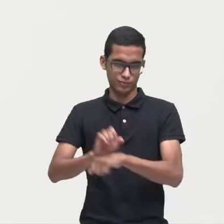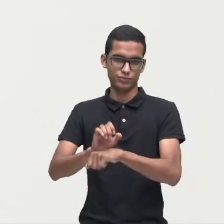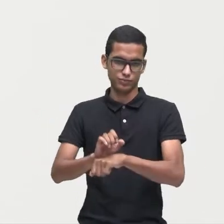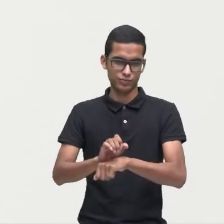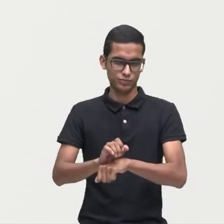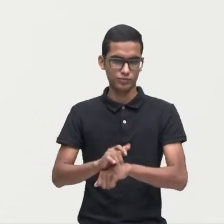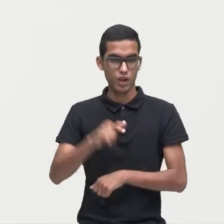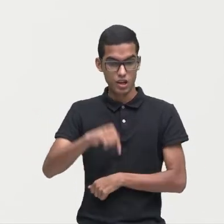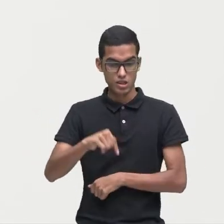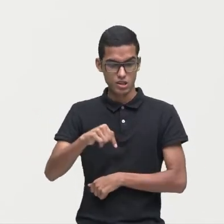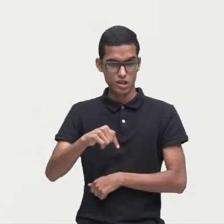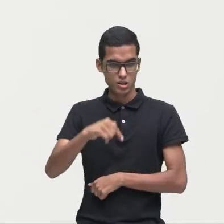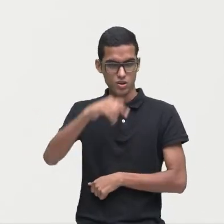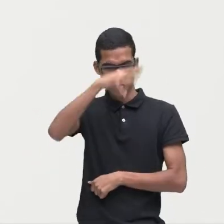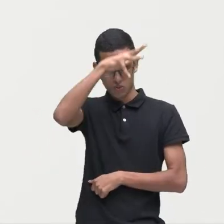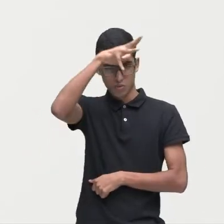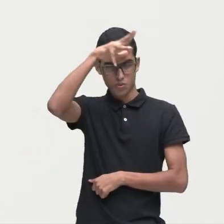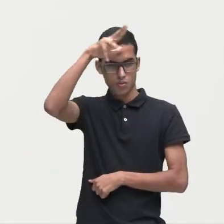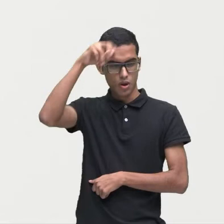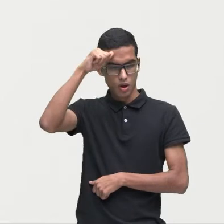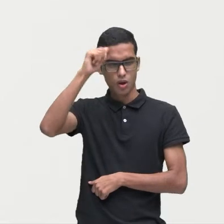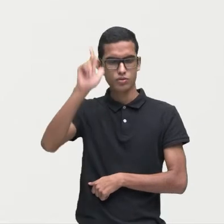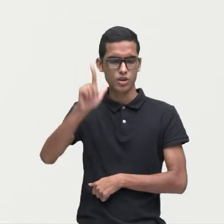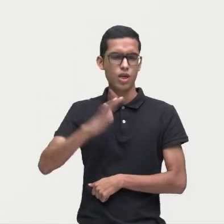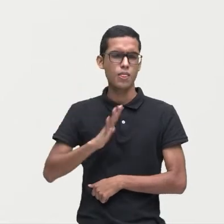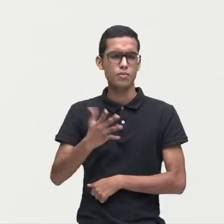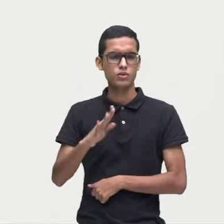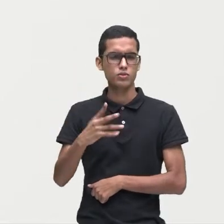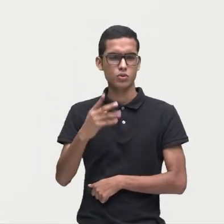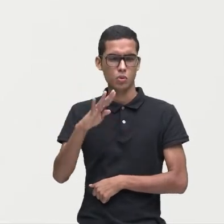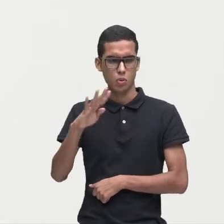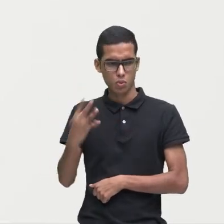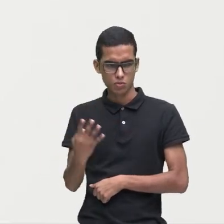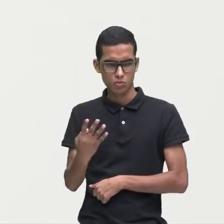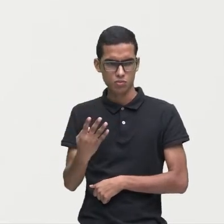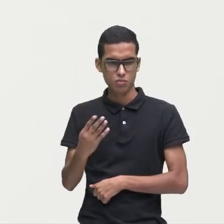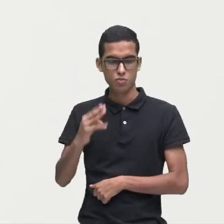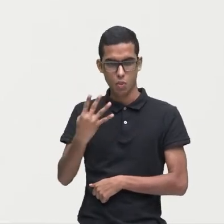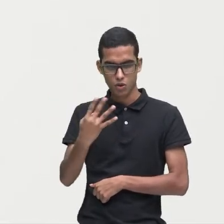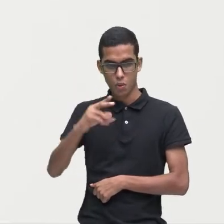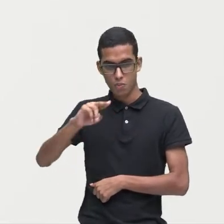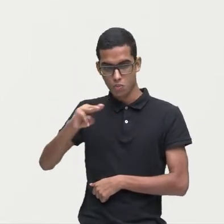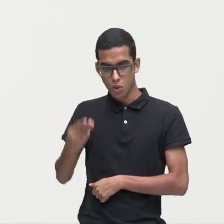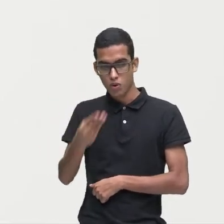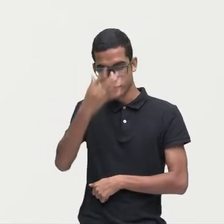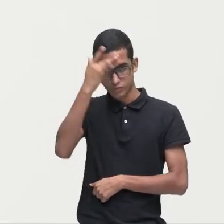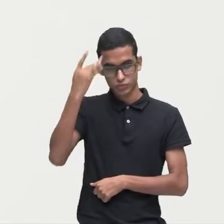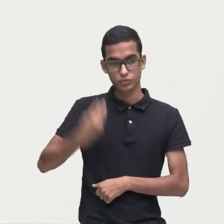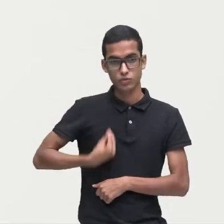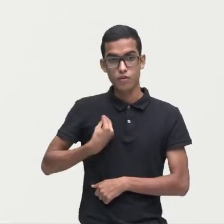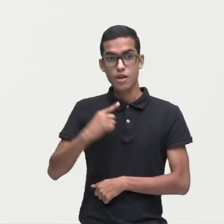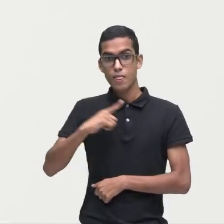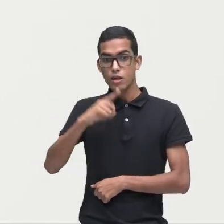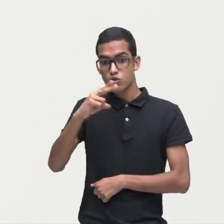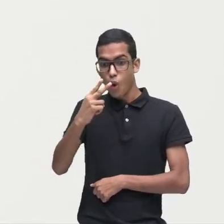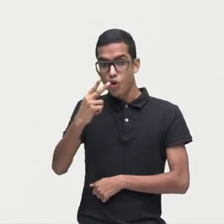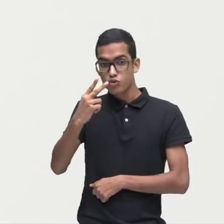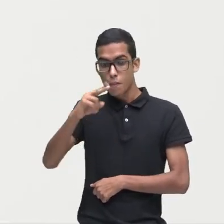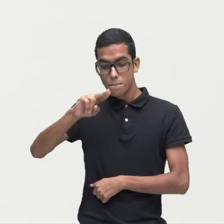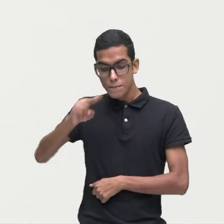habitantes, e esses 4 milhões de habitantes, 2 milhões e meio estão localizados aonde? Na capital, no caso,